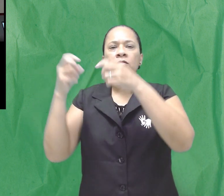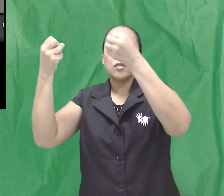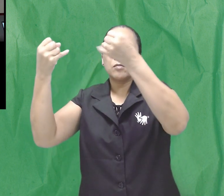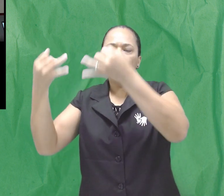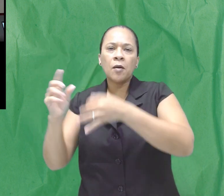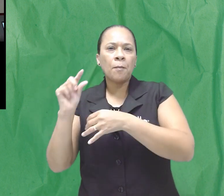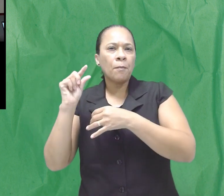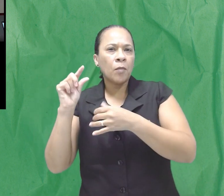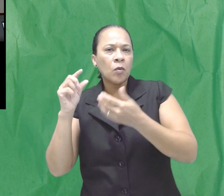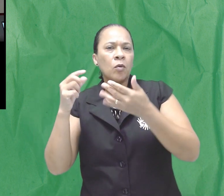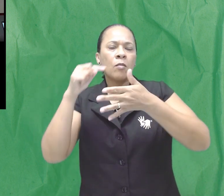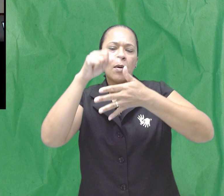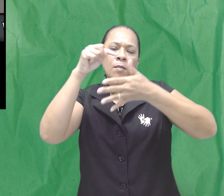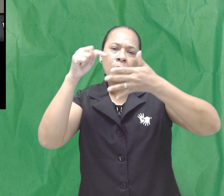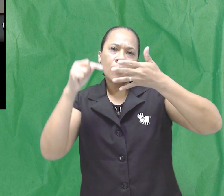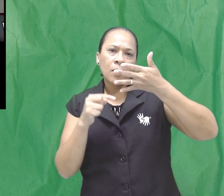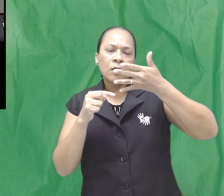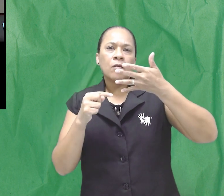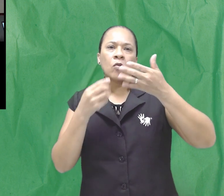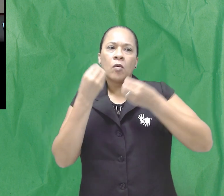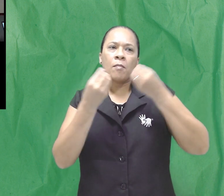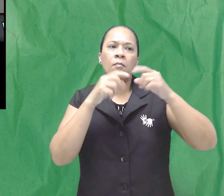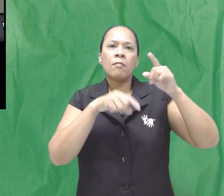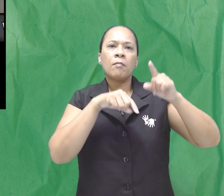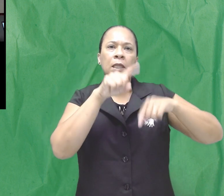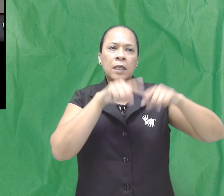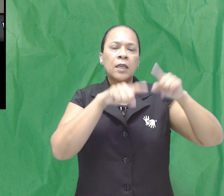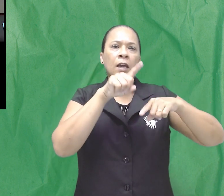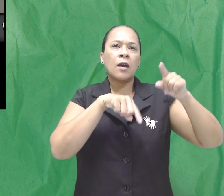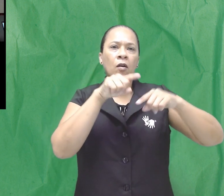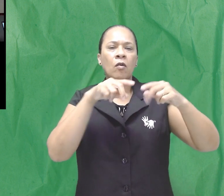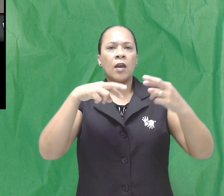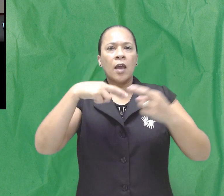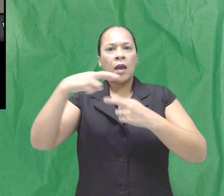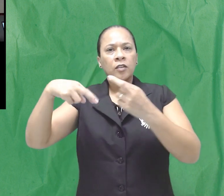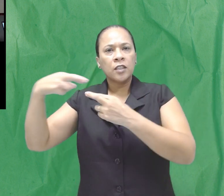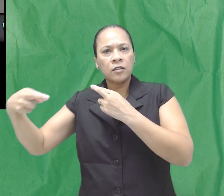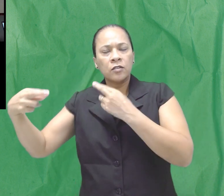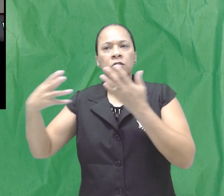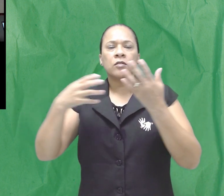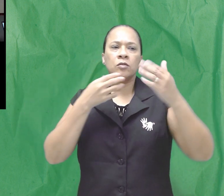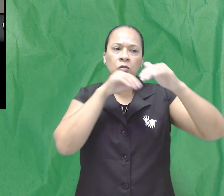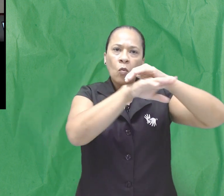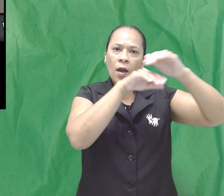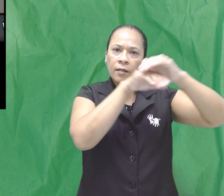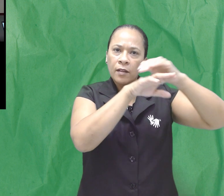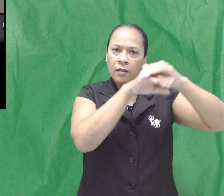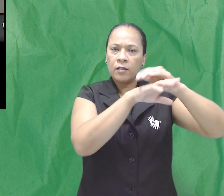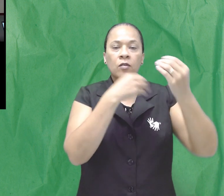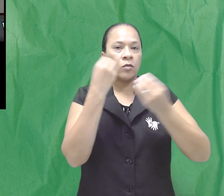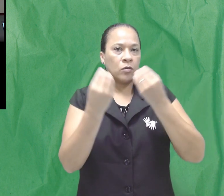de armazenagem e estocagem dos reagentes químicos. Os objetivos